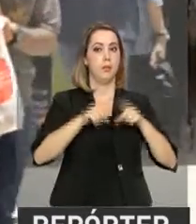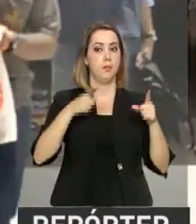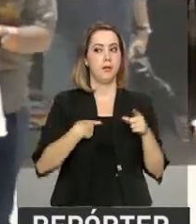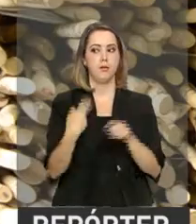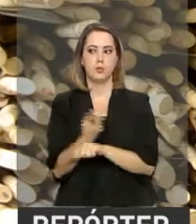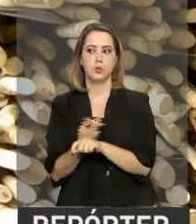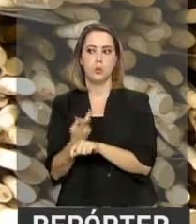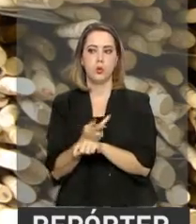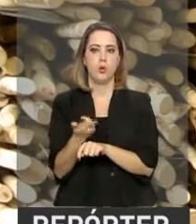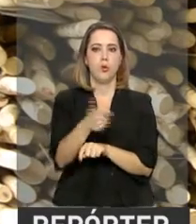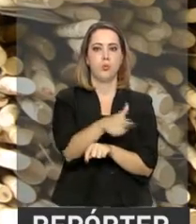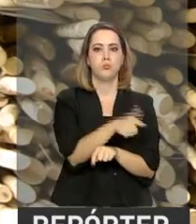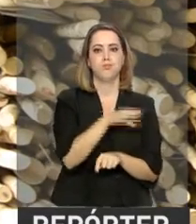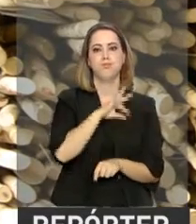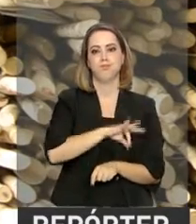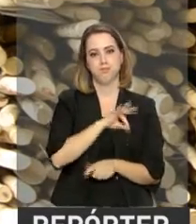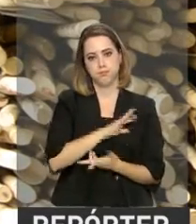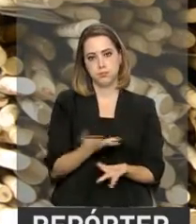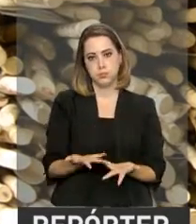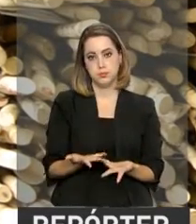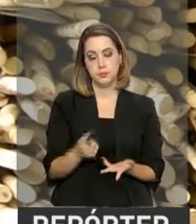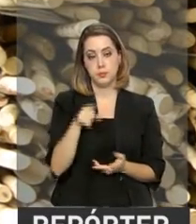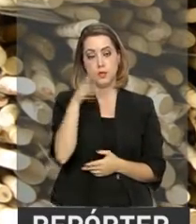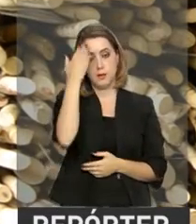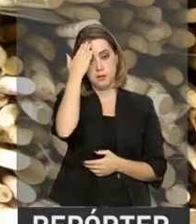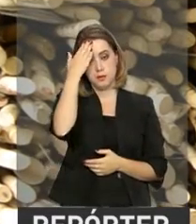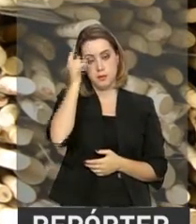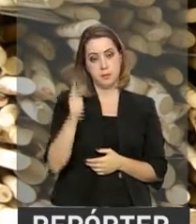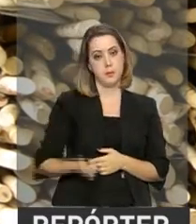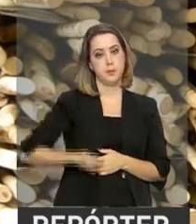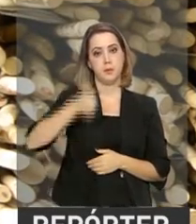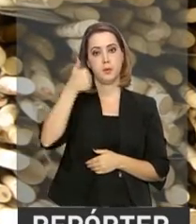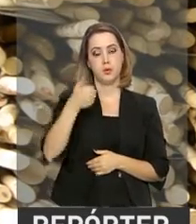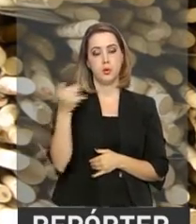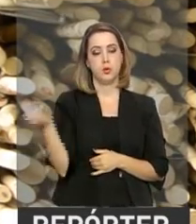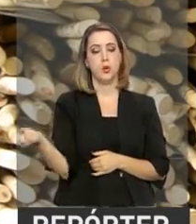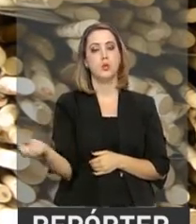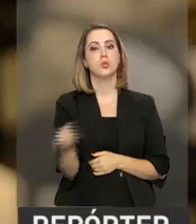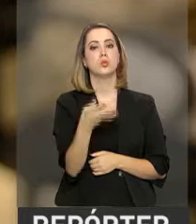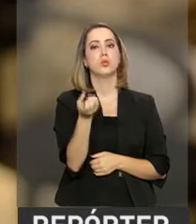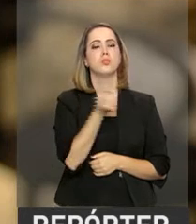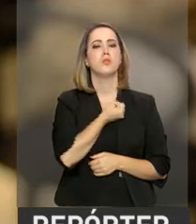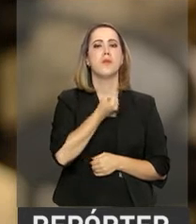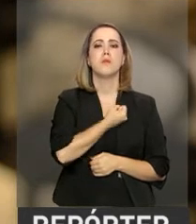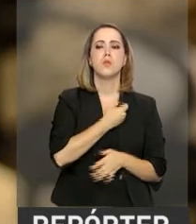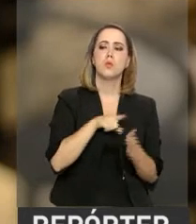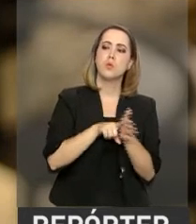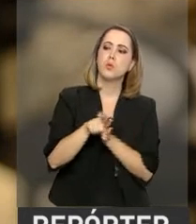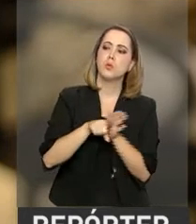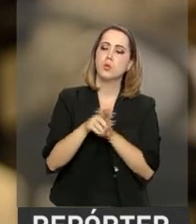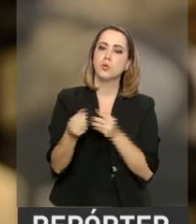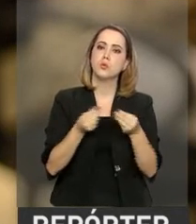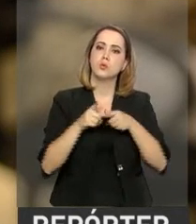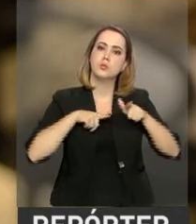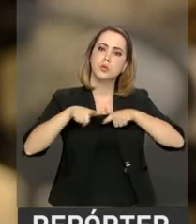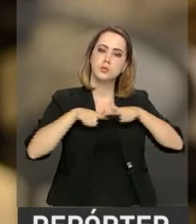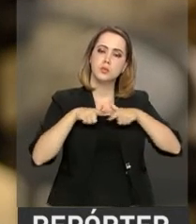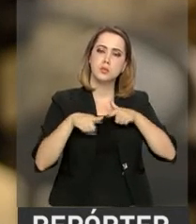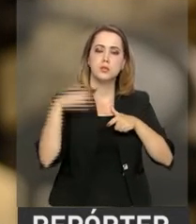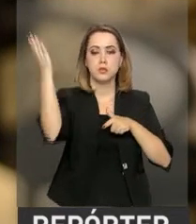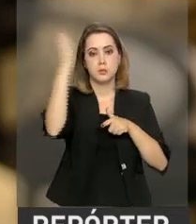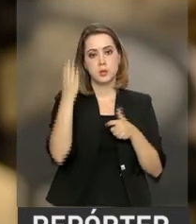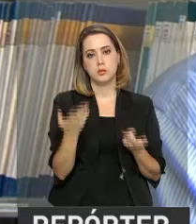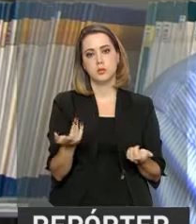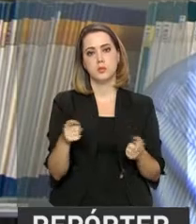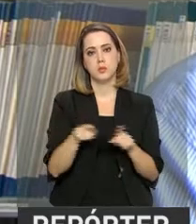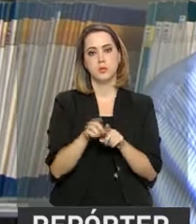extra para saber melhor sobre essa demanda o ibge lançou novos indicadores sobre a força de trabalho no país que passam